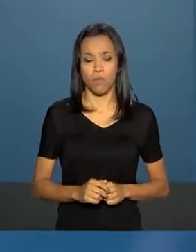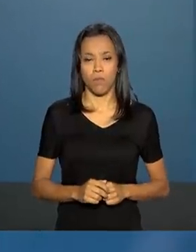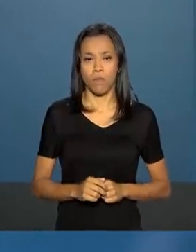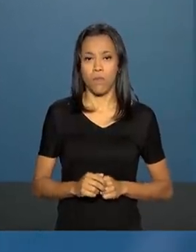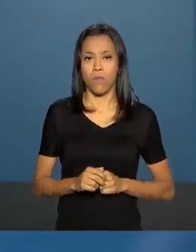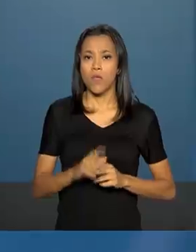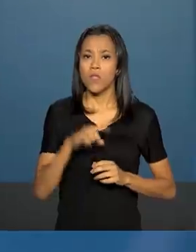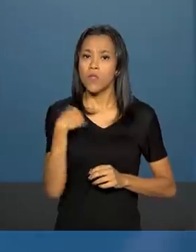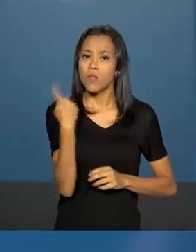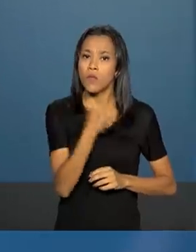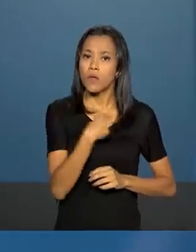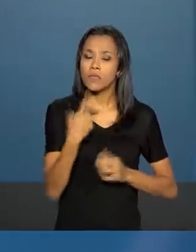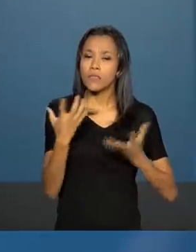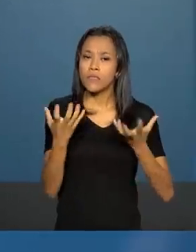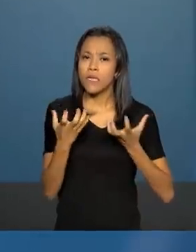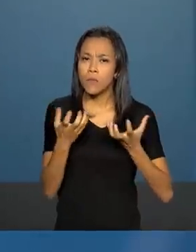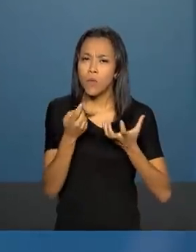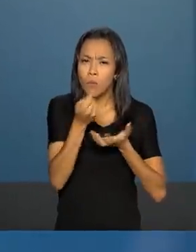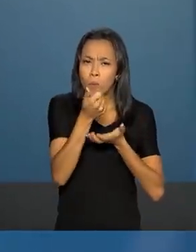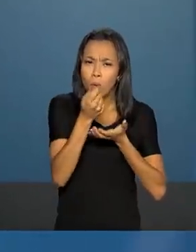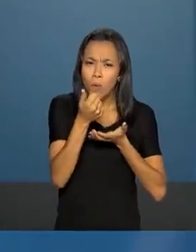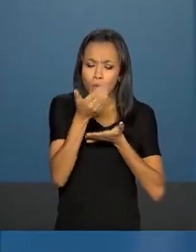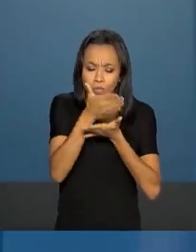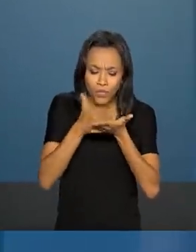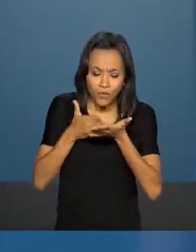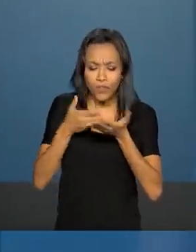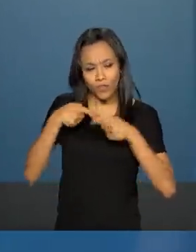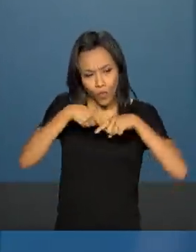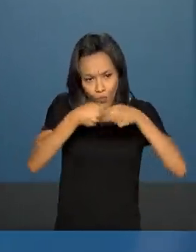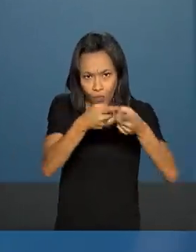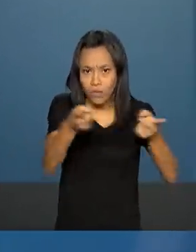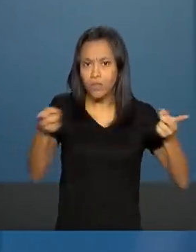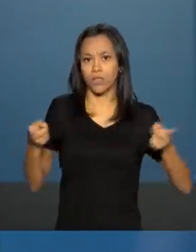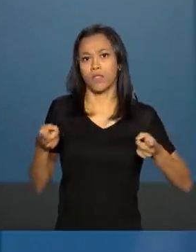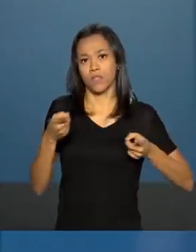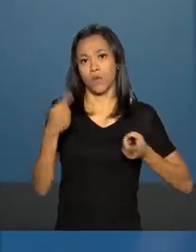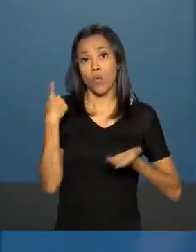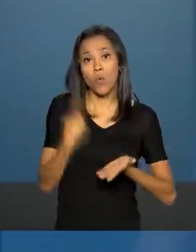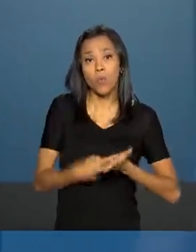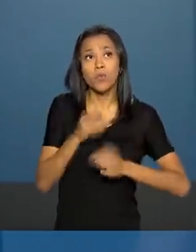mas queremos dividir o pouco que nós temos com vocês, com o Pax Federativo.